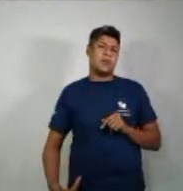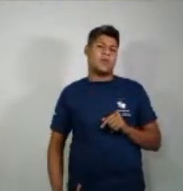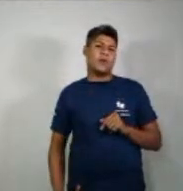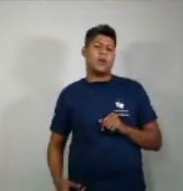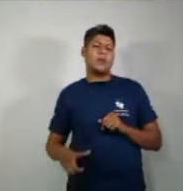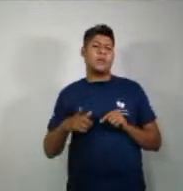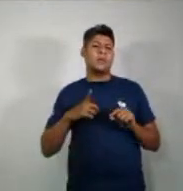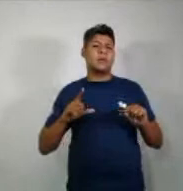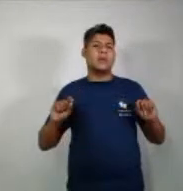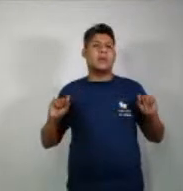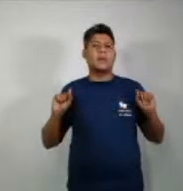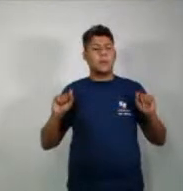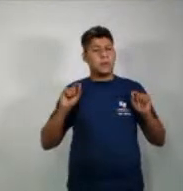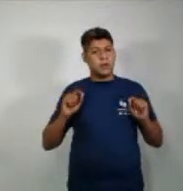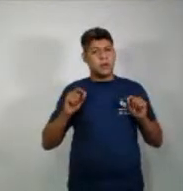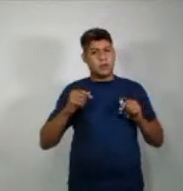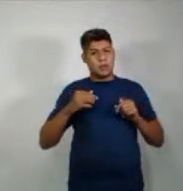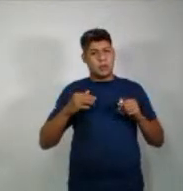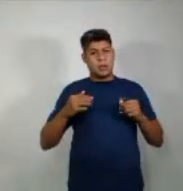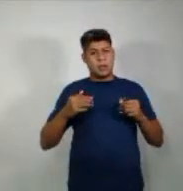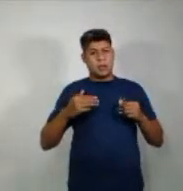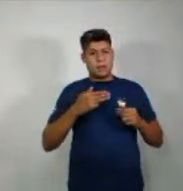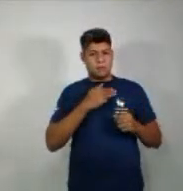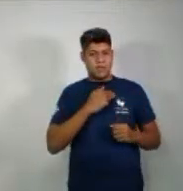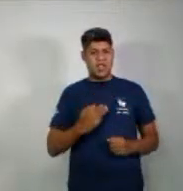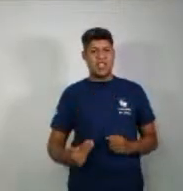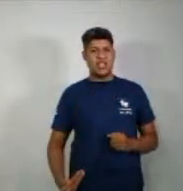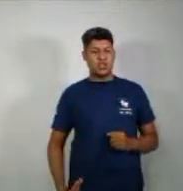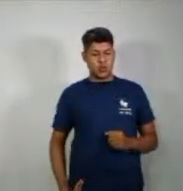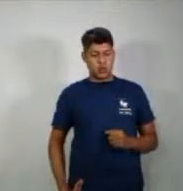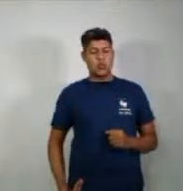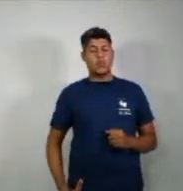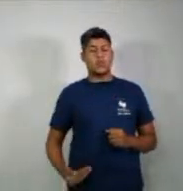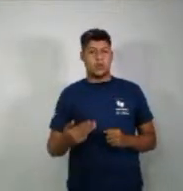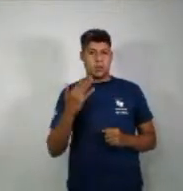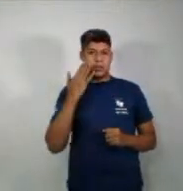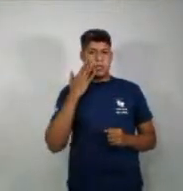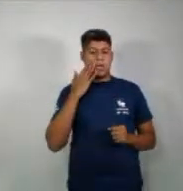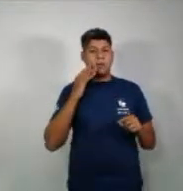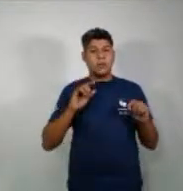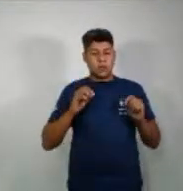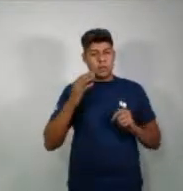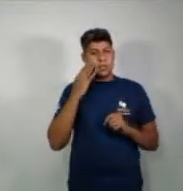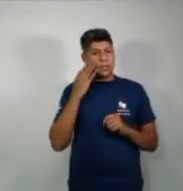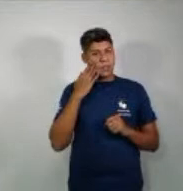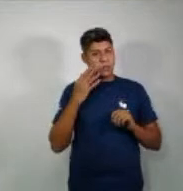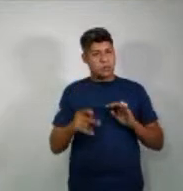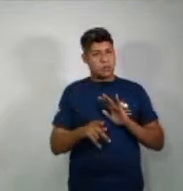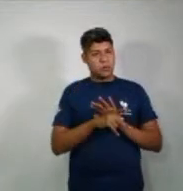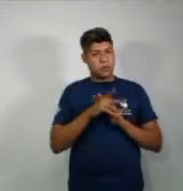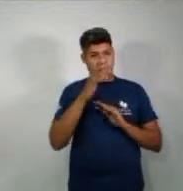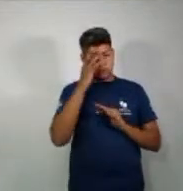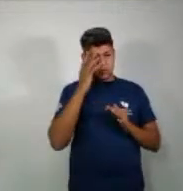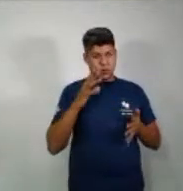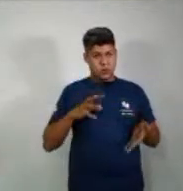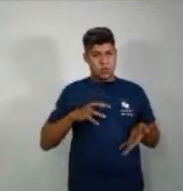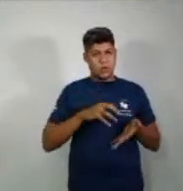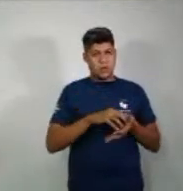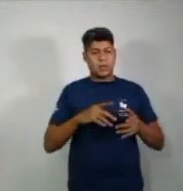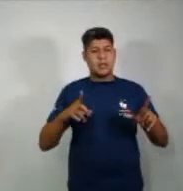tinha um ministro das Relações Estrangeiras que soube, pelos seus diplomatas, que